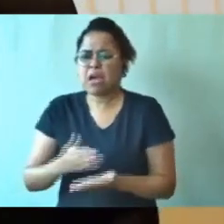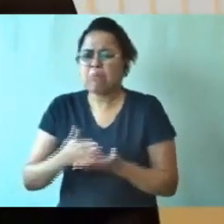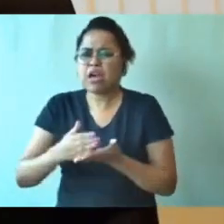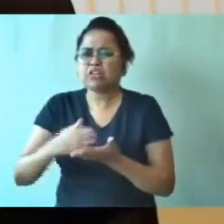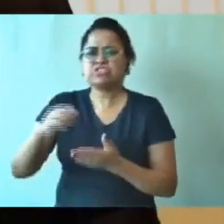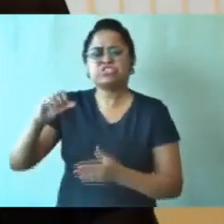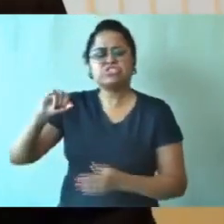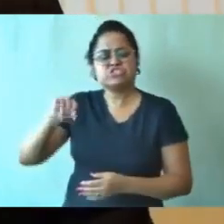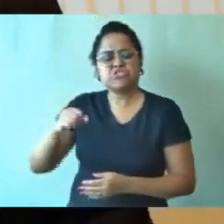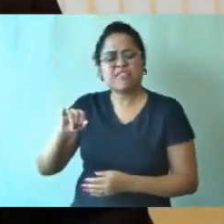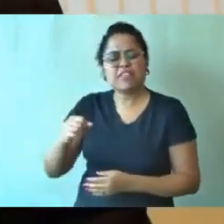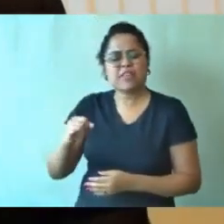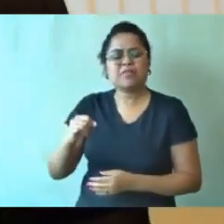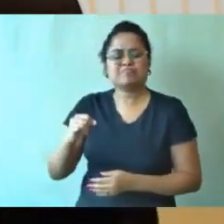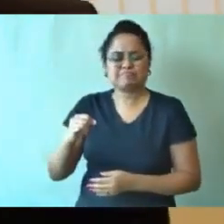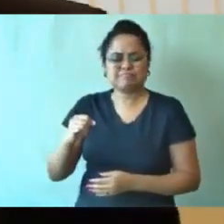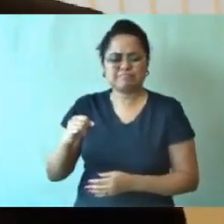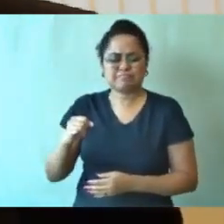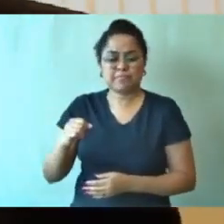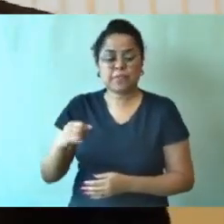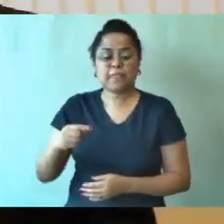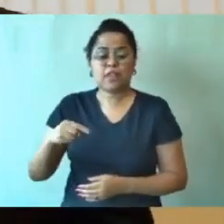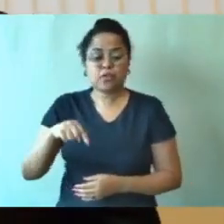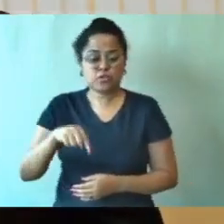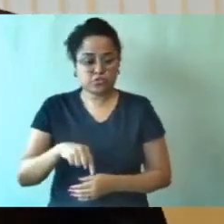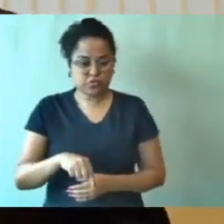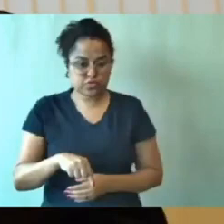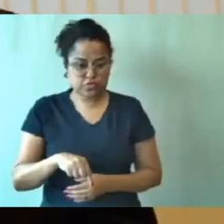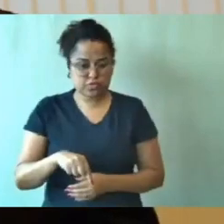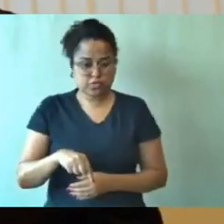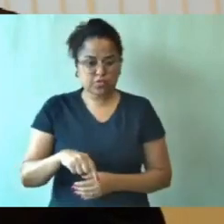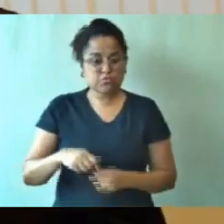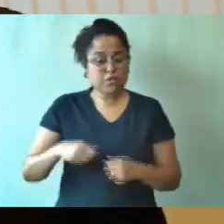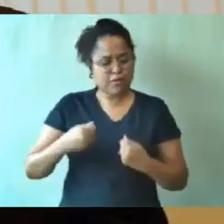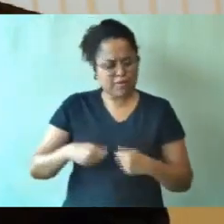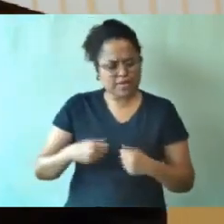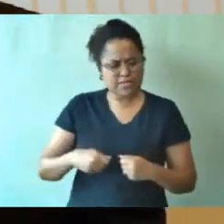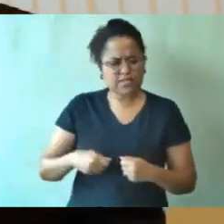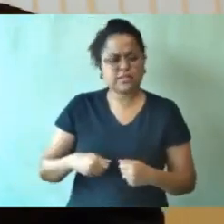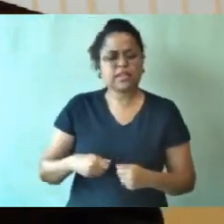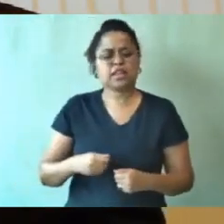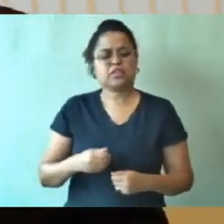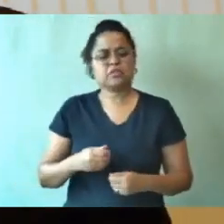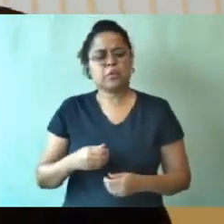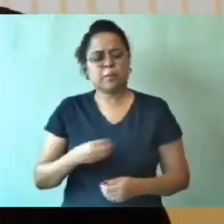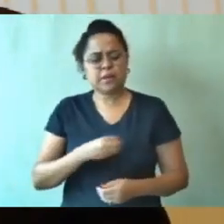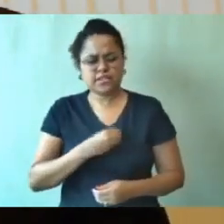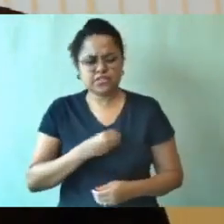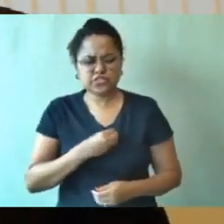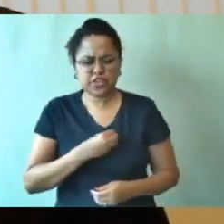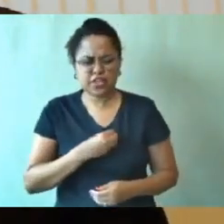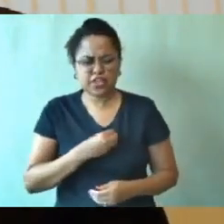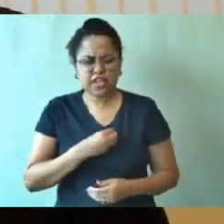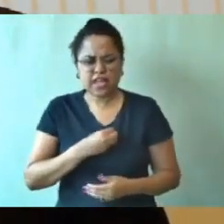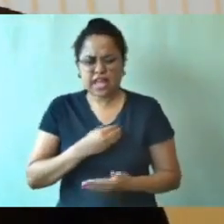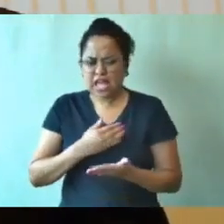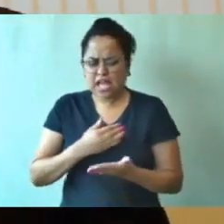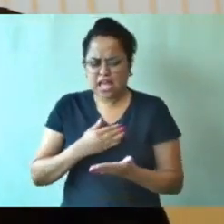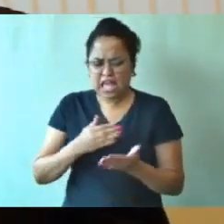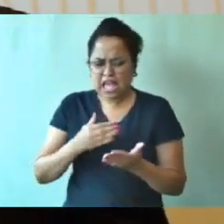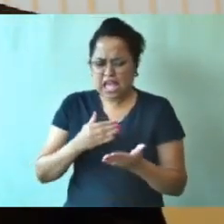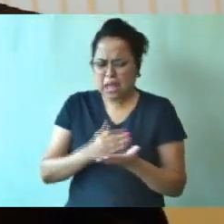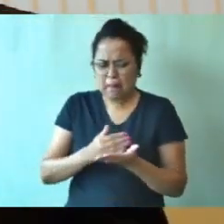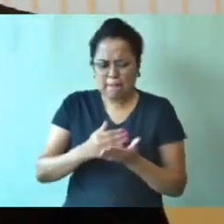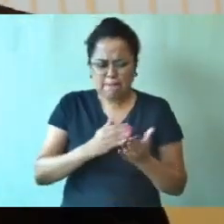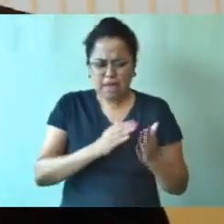grupo que é um grupo capacitado para investir. O que ele fez depois de janeiro, aí já não é mais da minha responsabilidade dentro da aviação bregalesa.